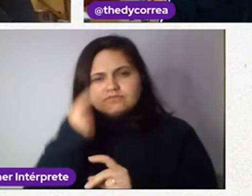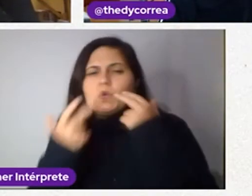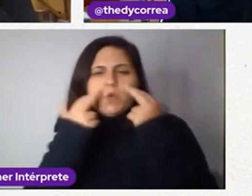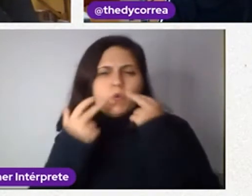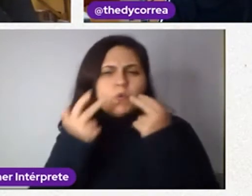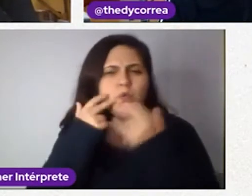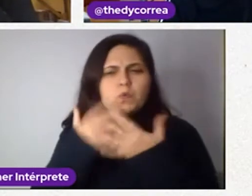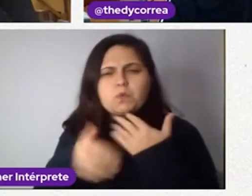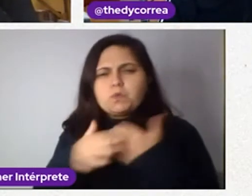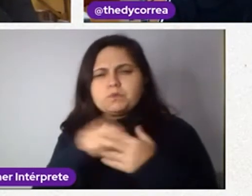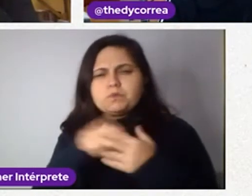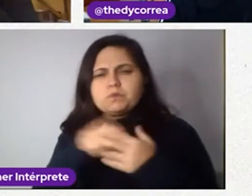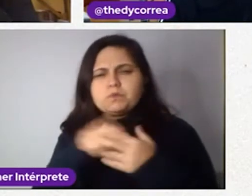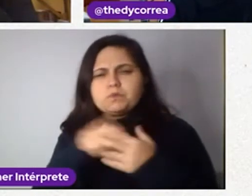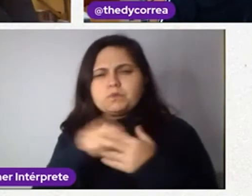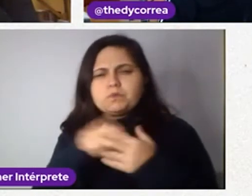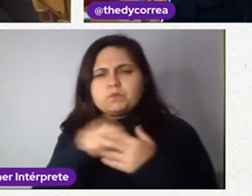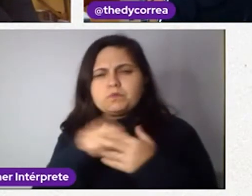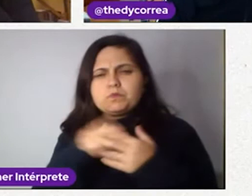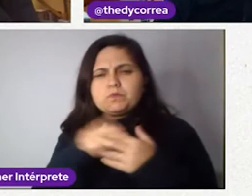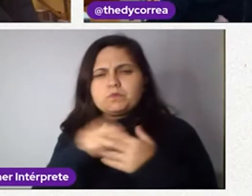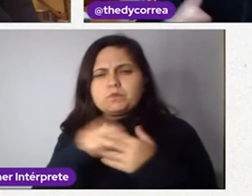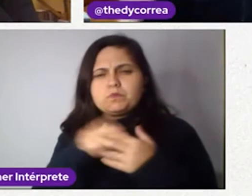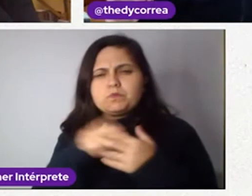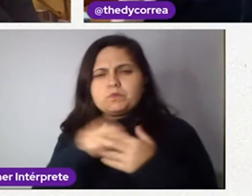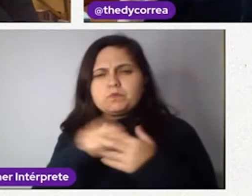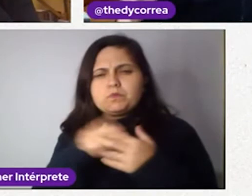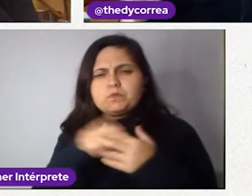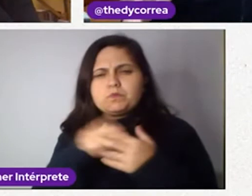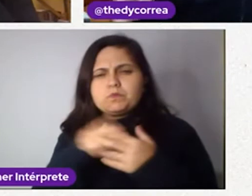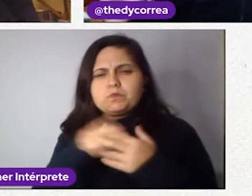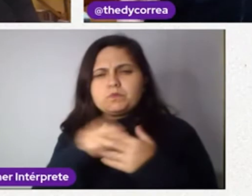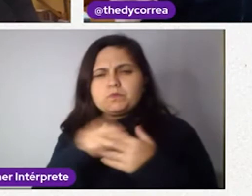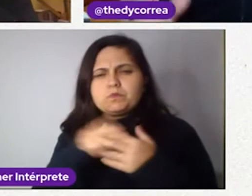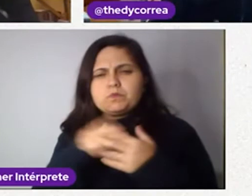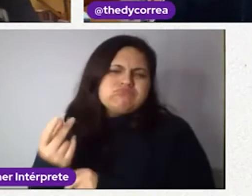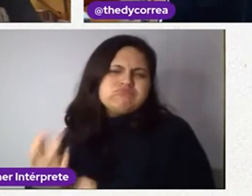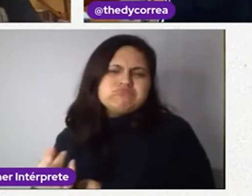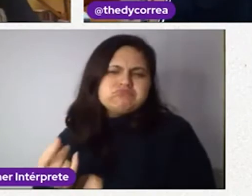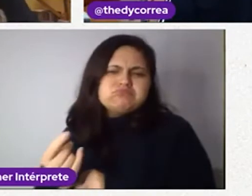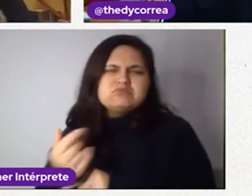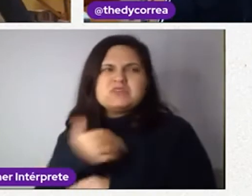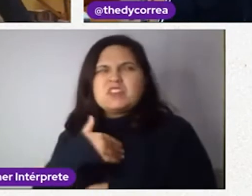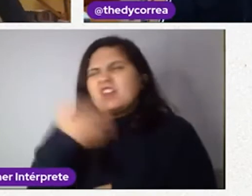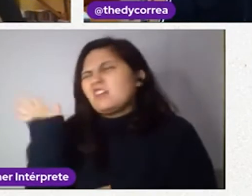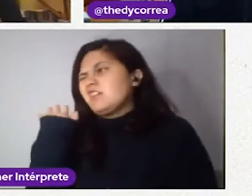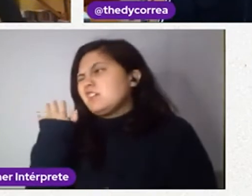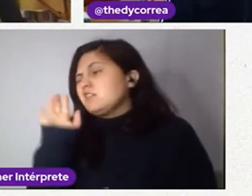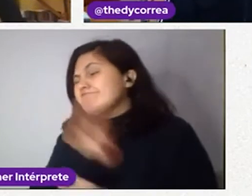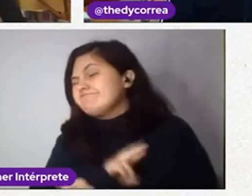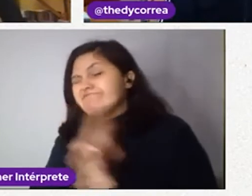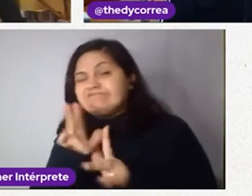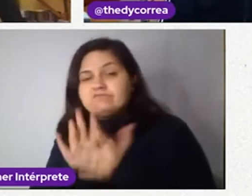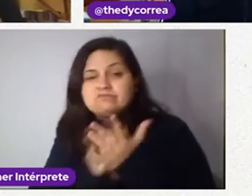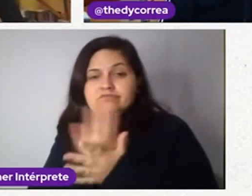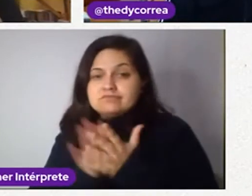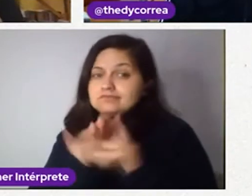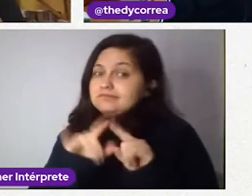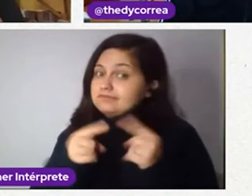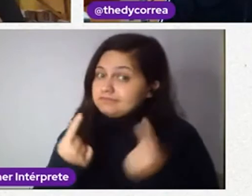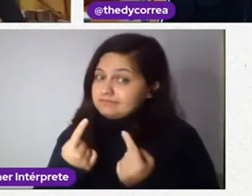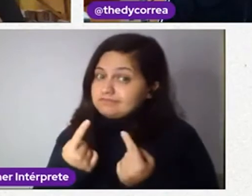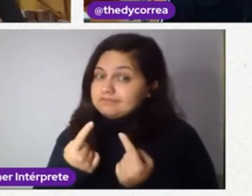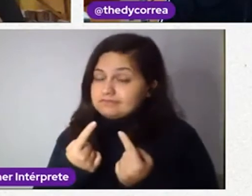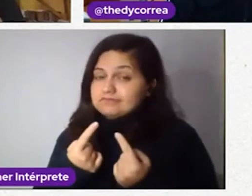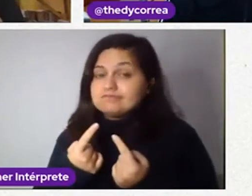que está acontecendo e achar que, depois de tanto tempo, parece que não faz tanta diferença assim, né? Mas